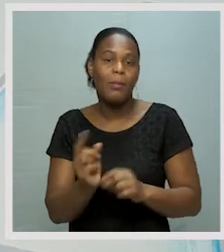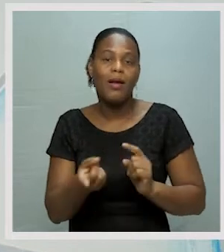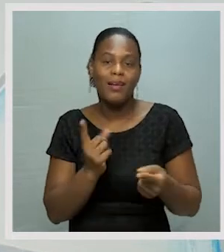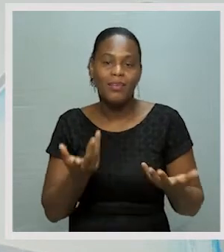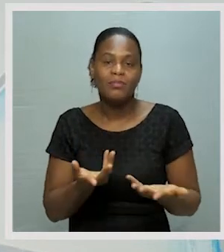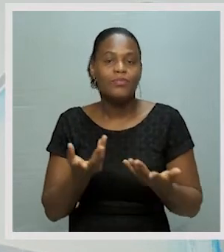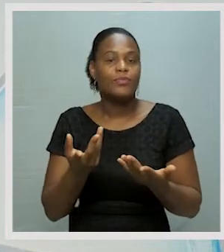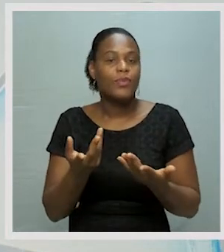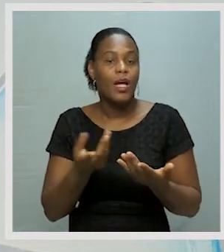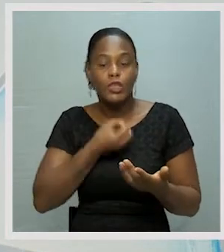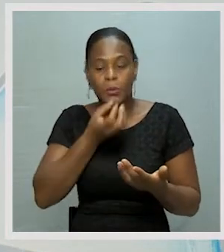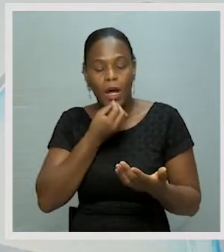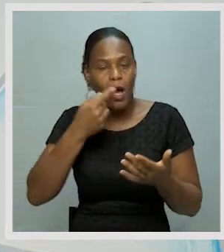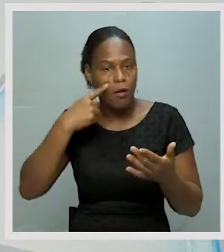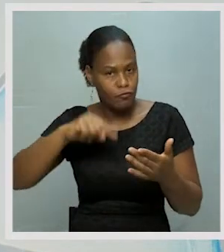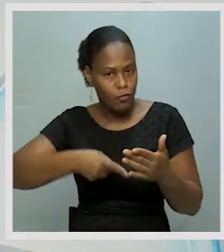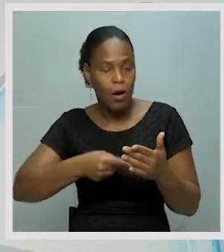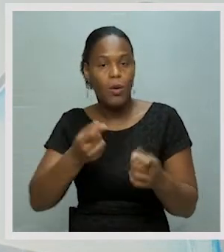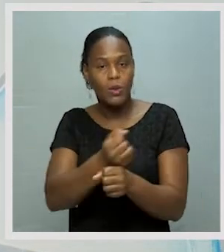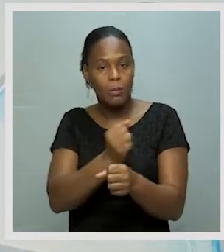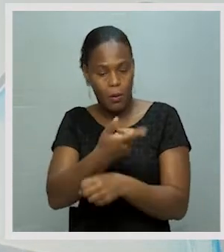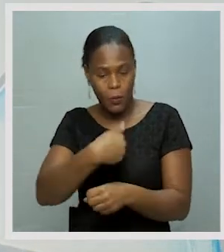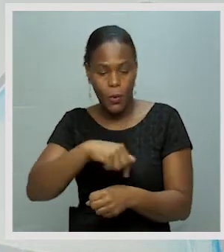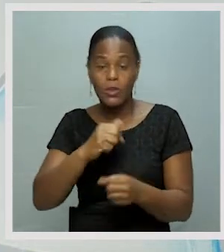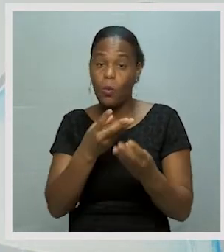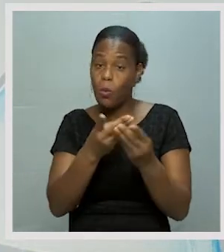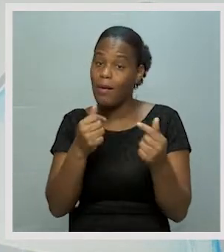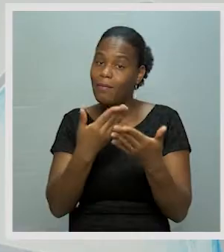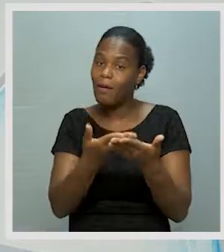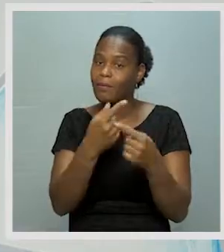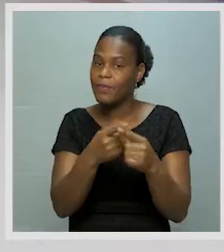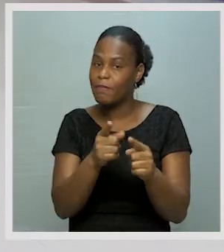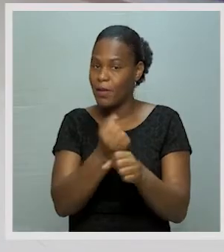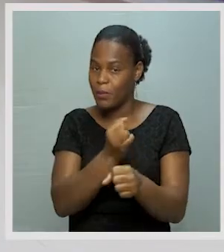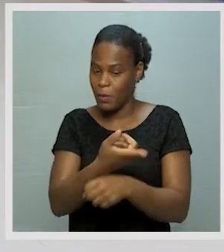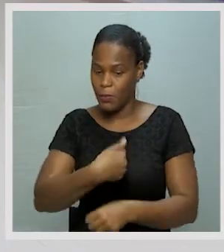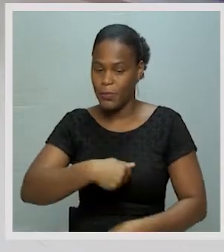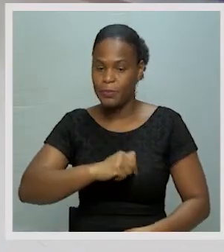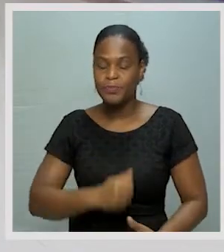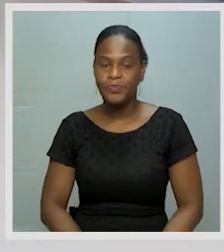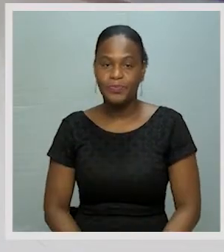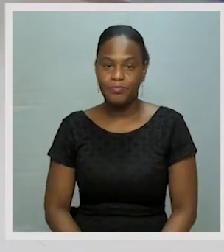fundamenta muito bem os nossos trabalhos e dão uma qualidade diferente ao trabalho.